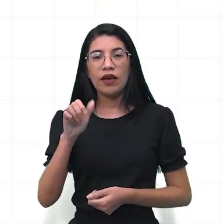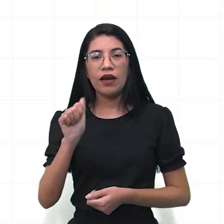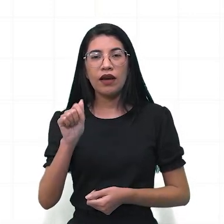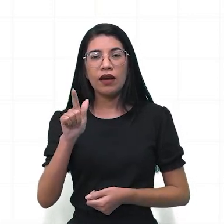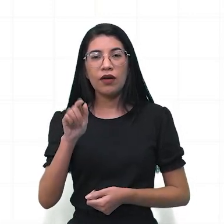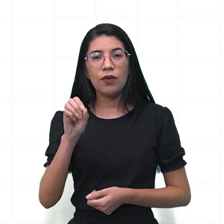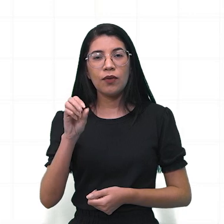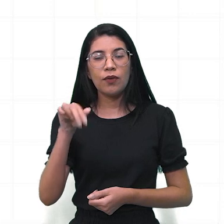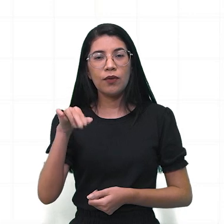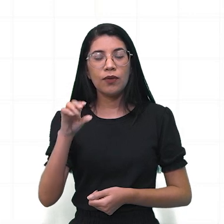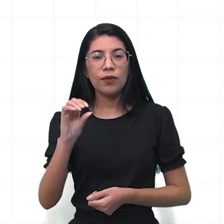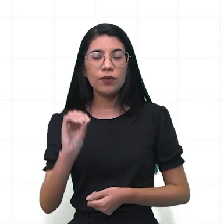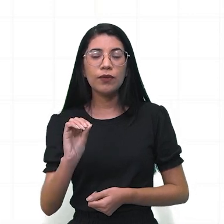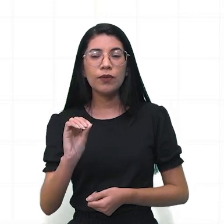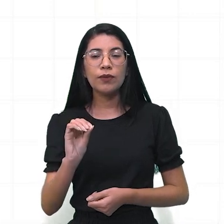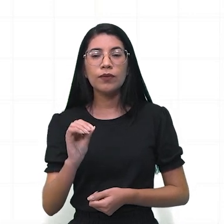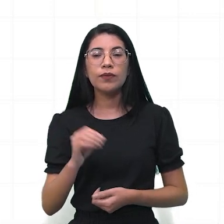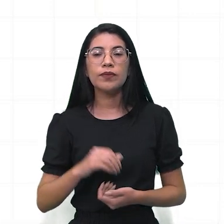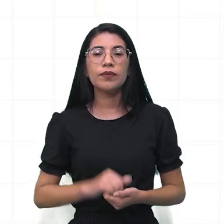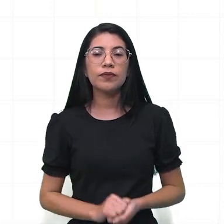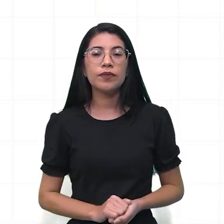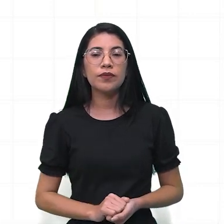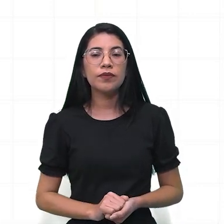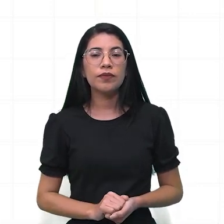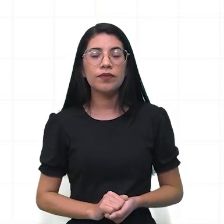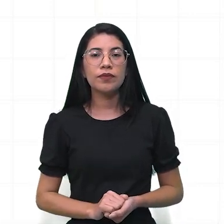Então, no caso do eneágono,